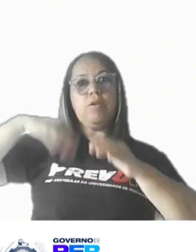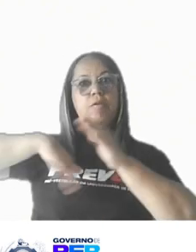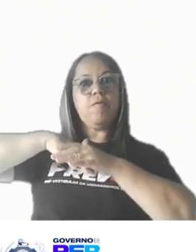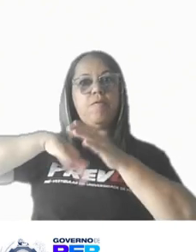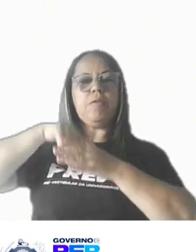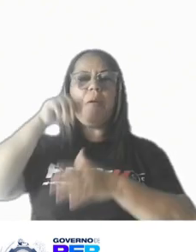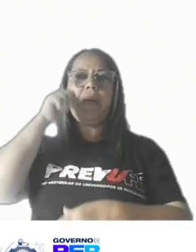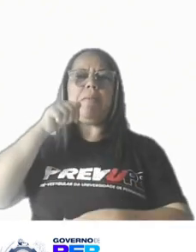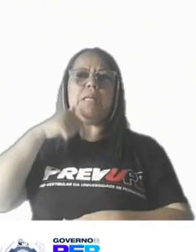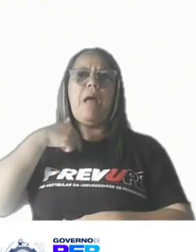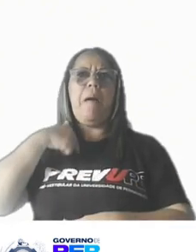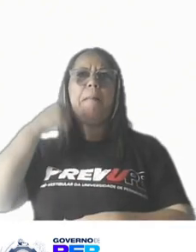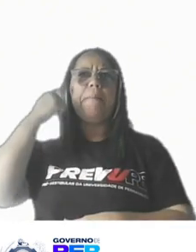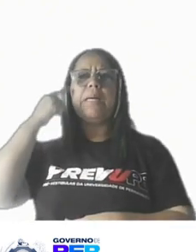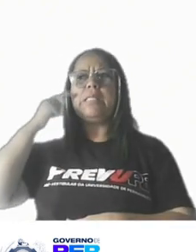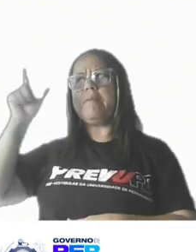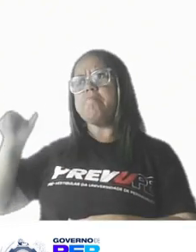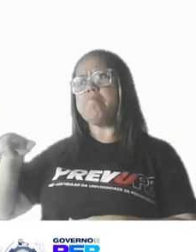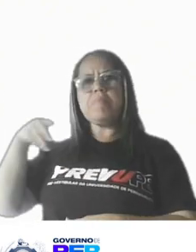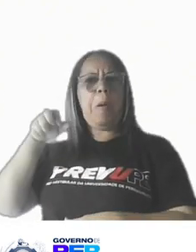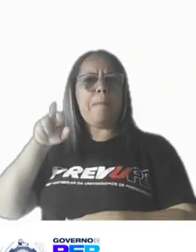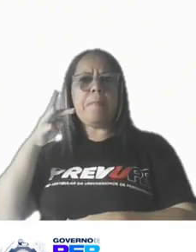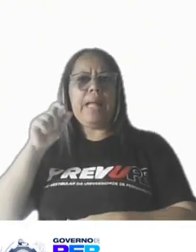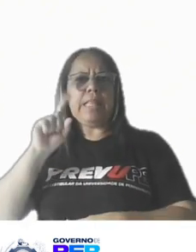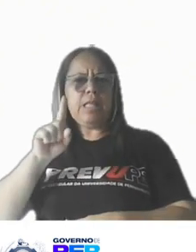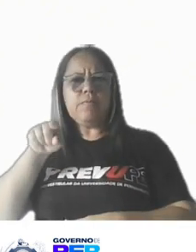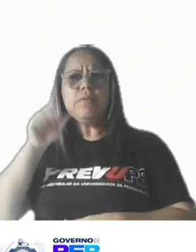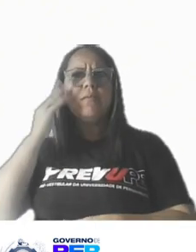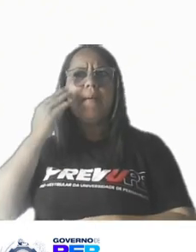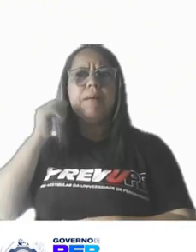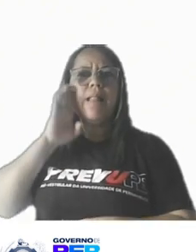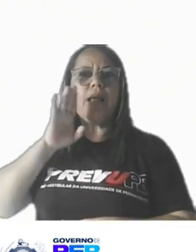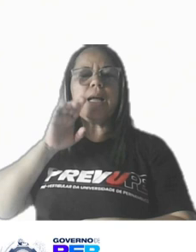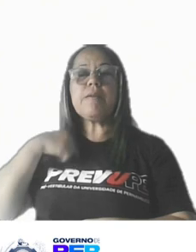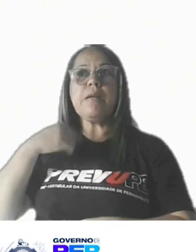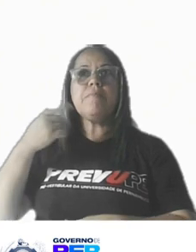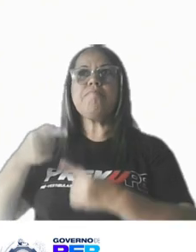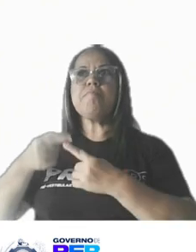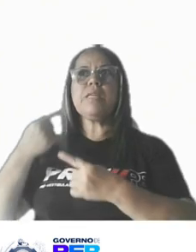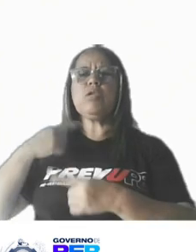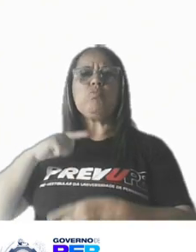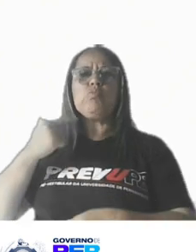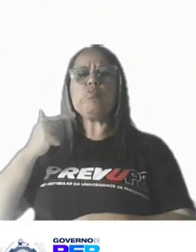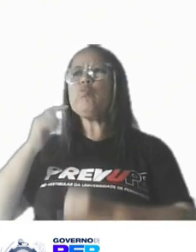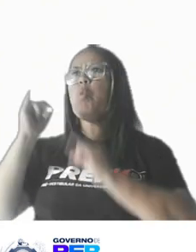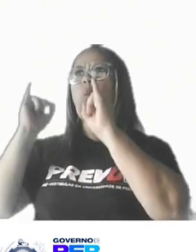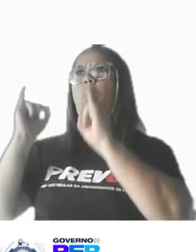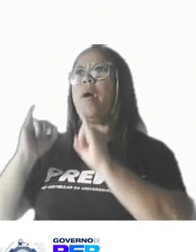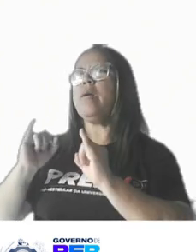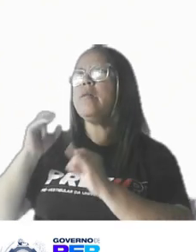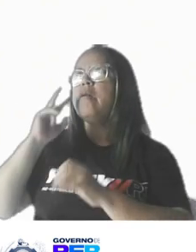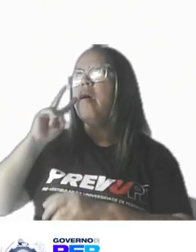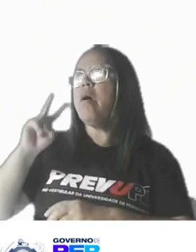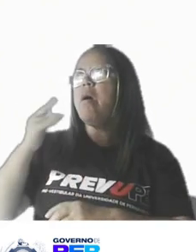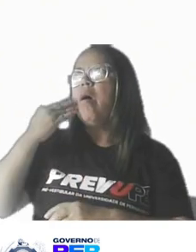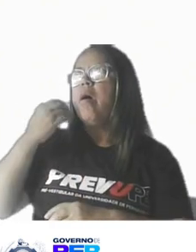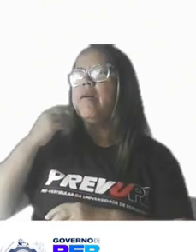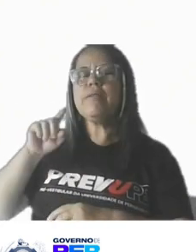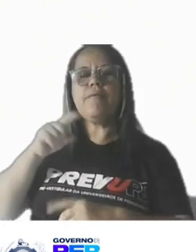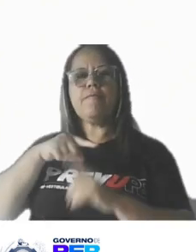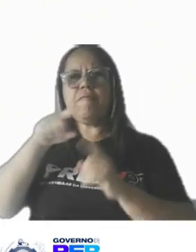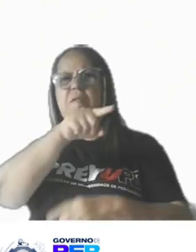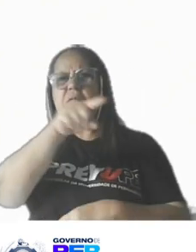pensar na Marta. Sabe o que é legal? Eu não tinha uma ídola no futebol feminino. Vocês,